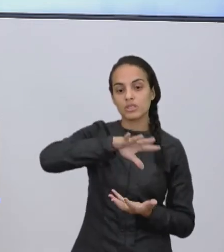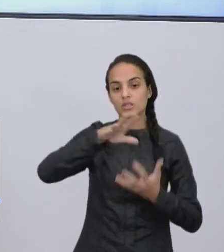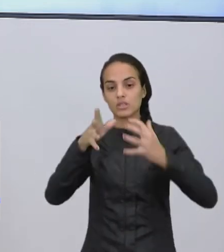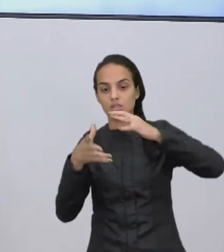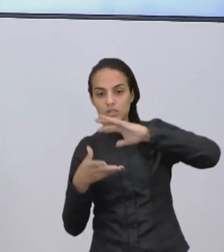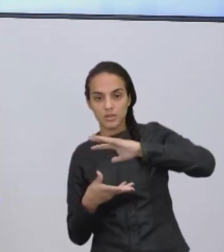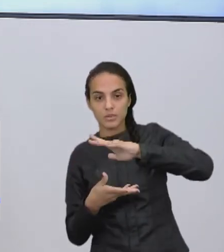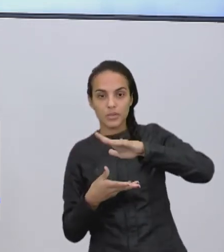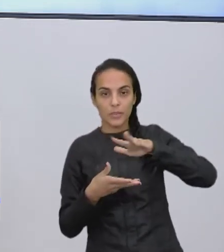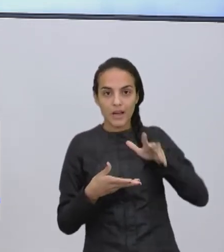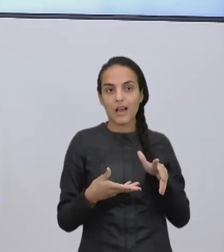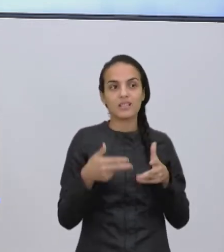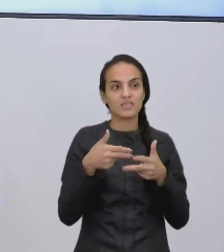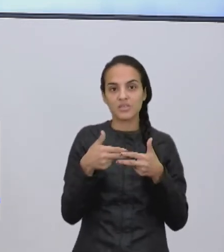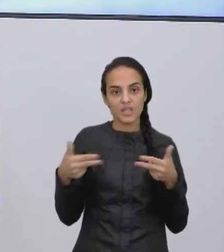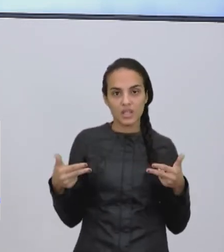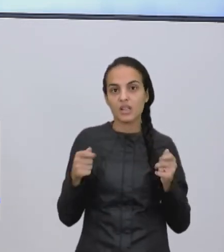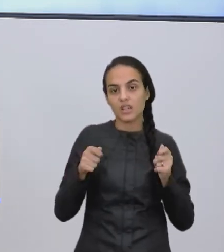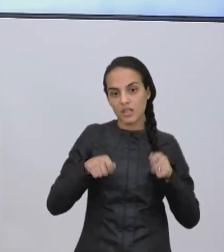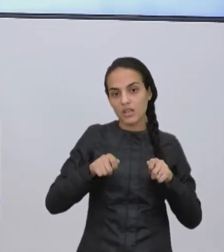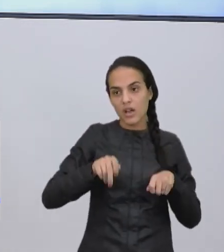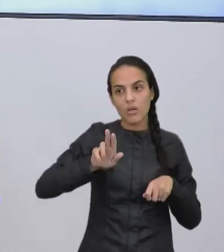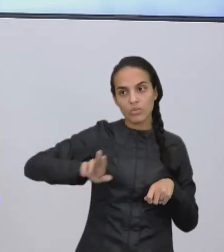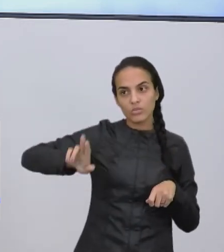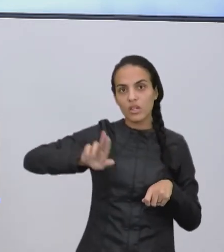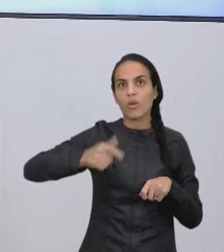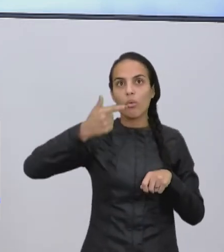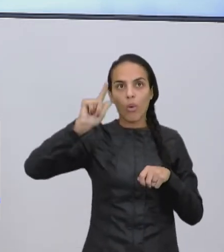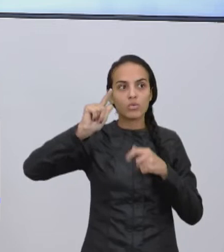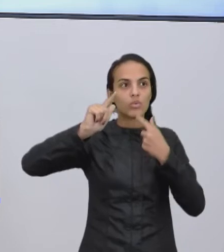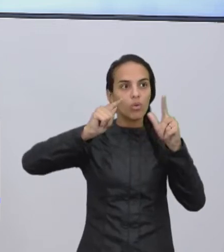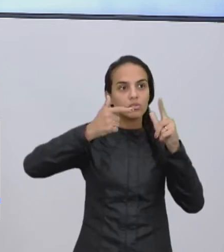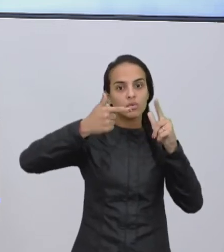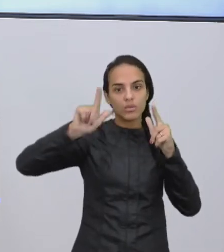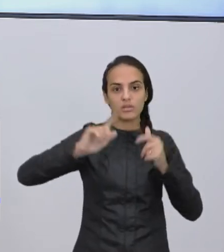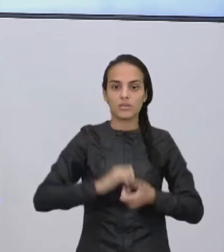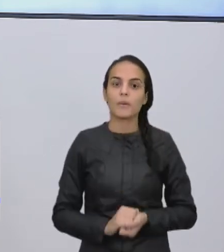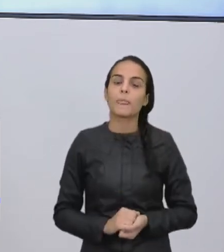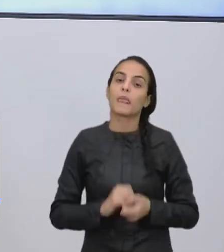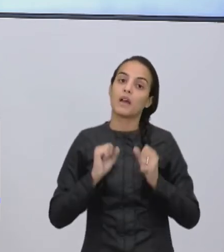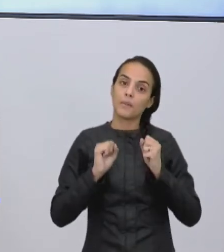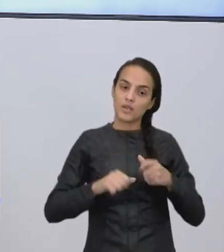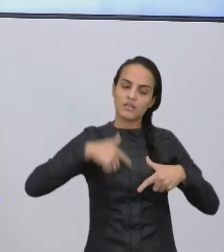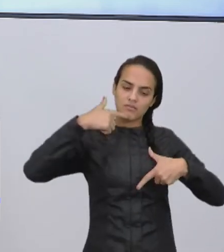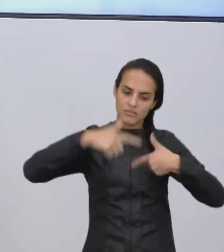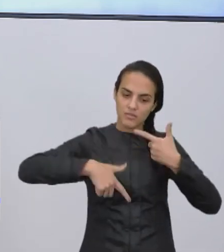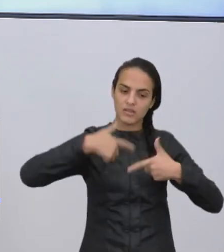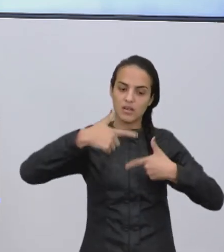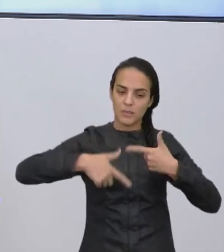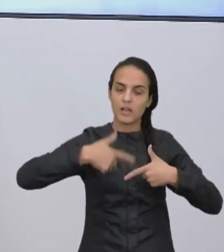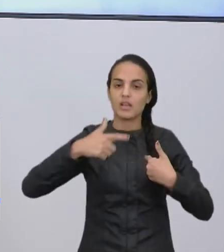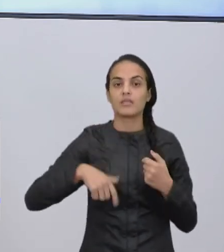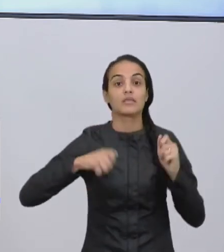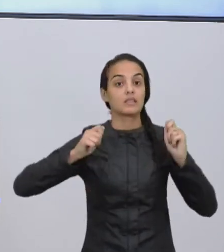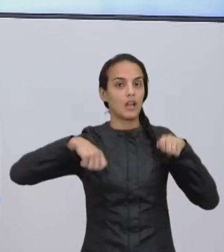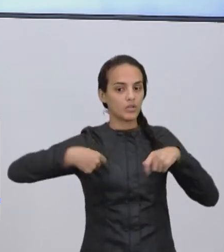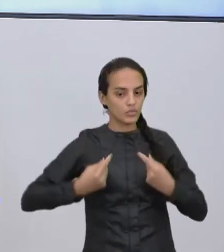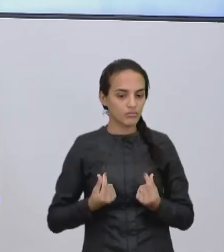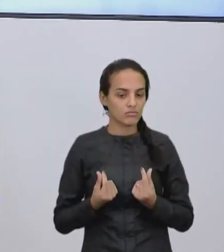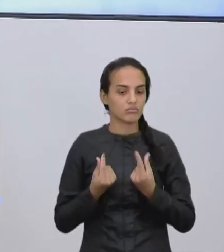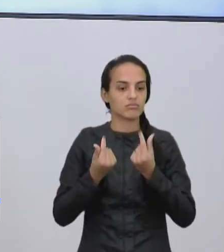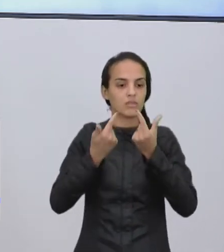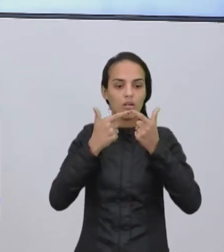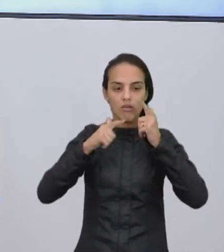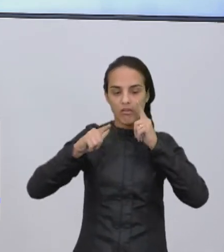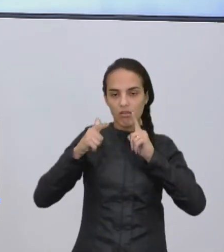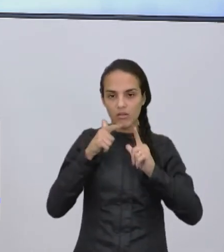cortes de cana-de-açúcar e tantas outras coisas, acabam trabalhando e, portanto, gera-se renda aí. Então,